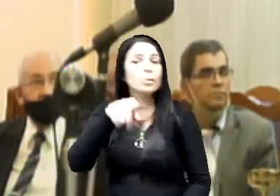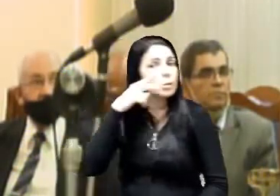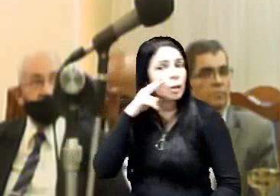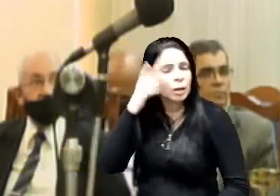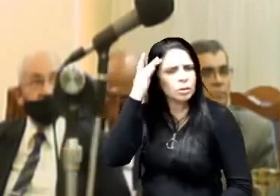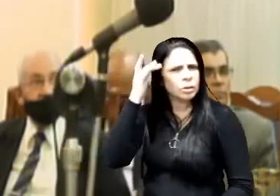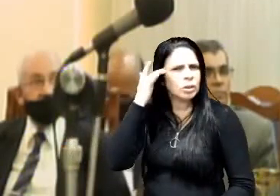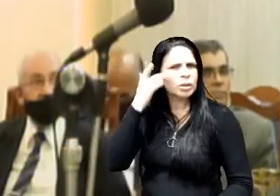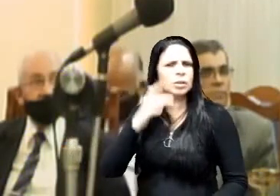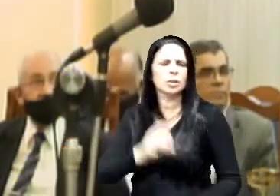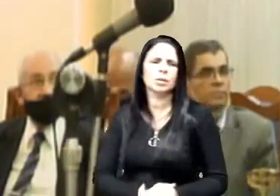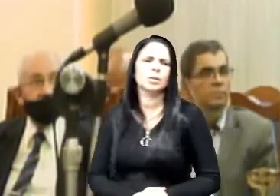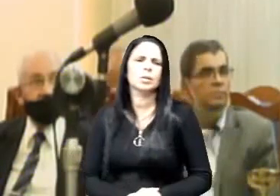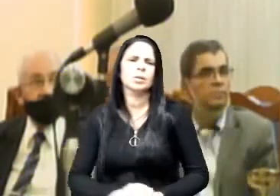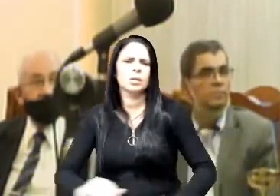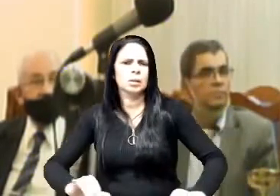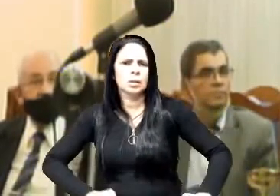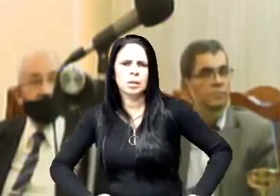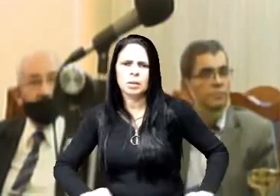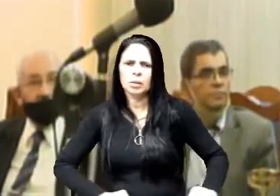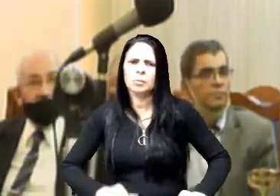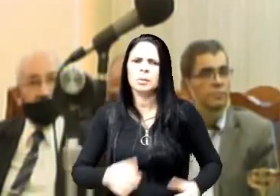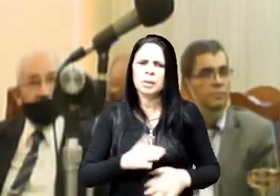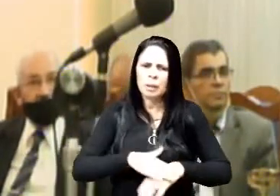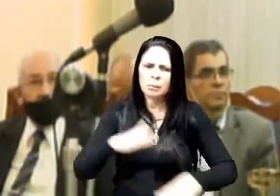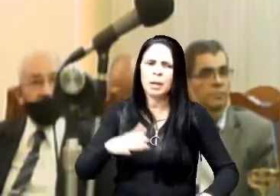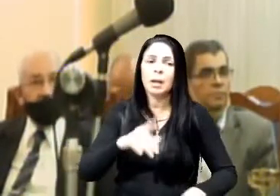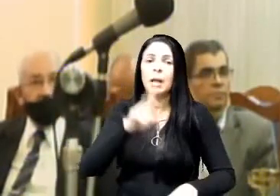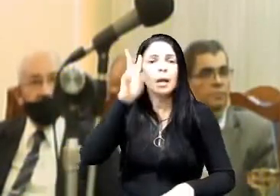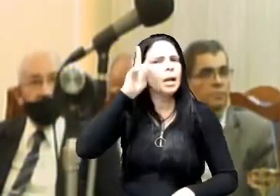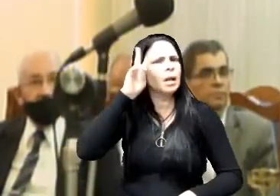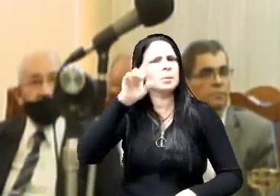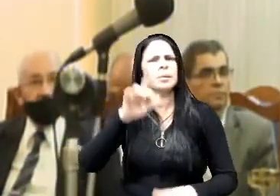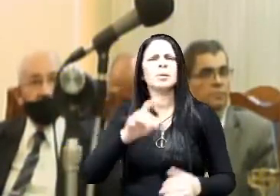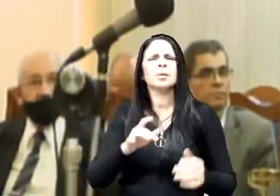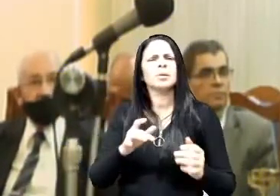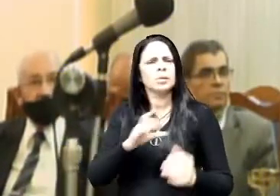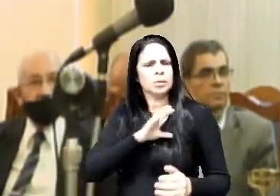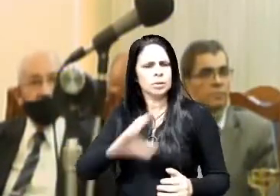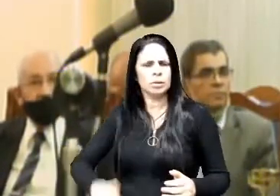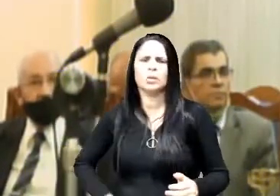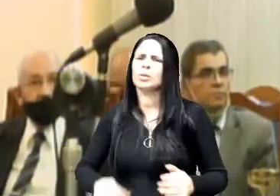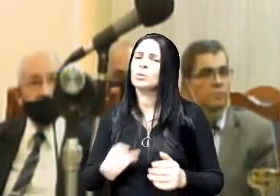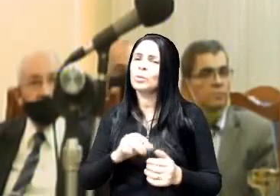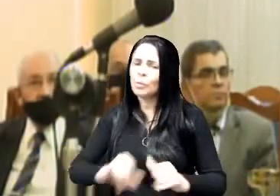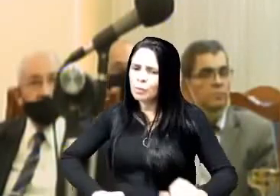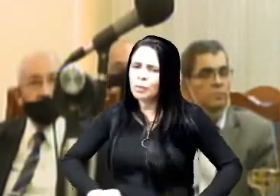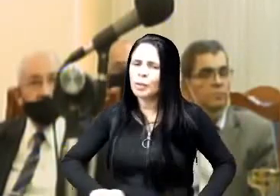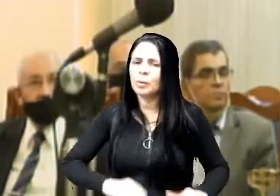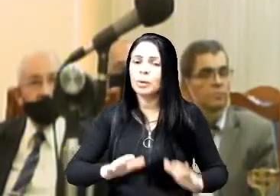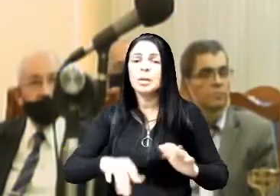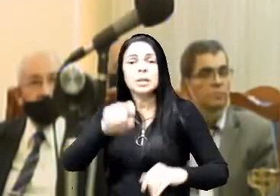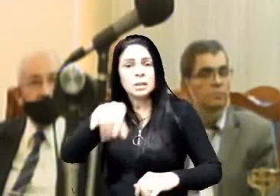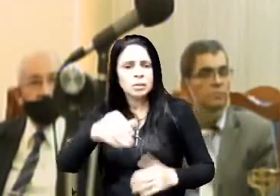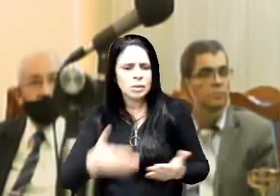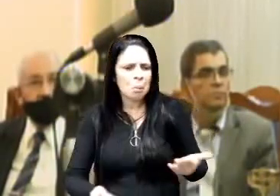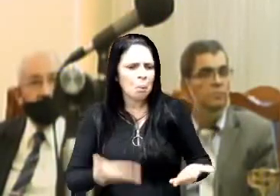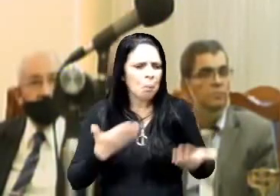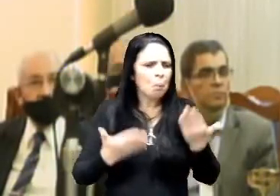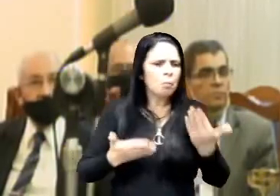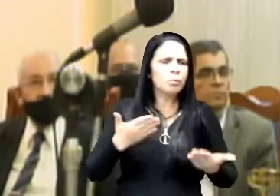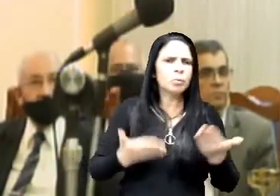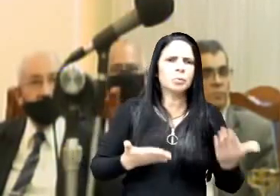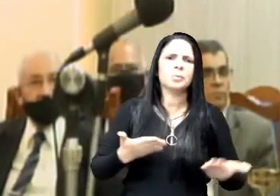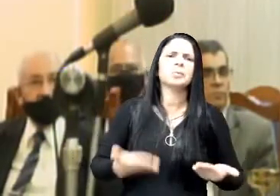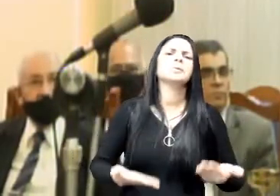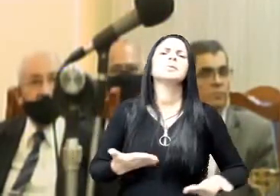Aí, lembre o quanto ele sofreu. Se você botar na balança, você vai ver que o seu sofrimento é